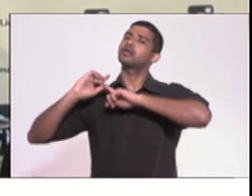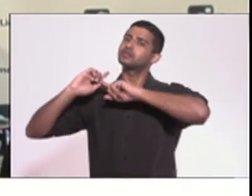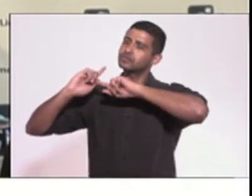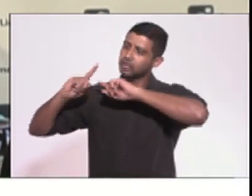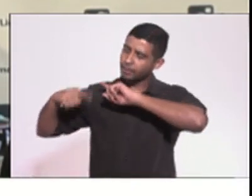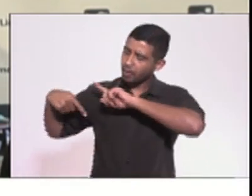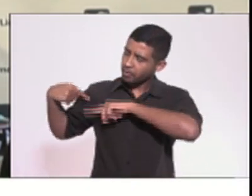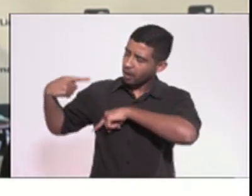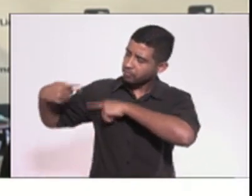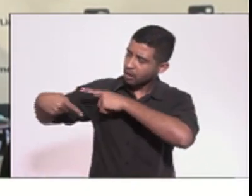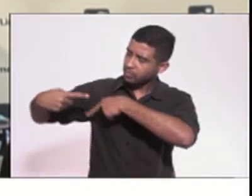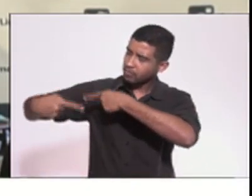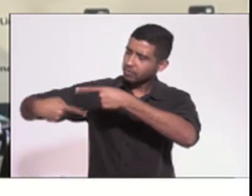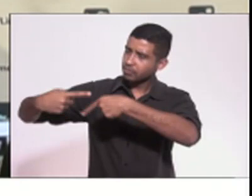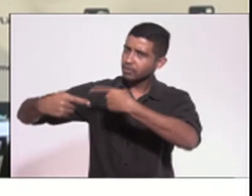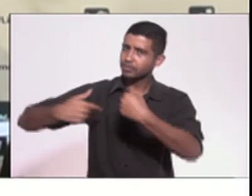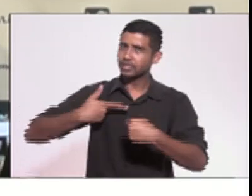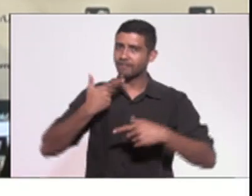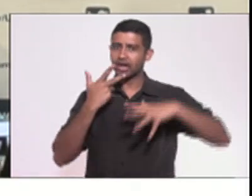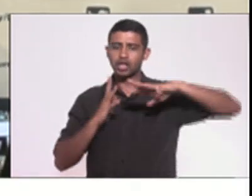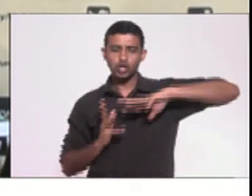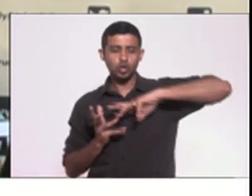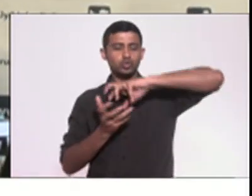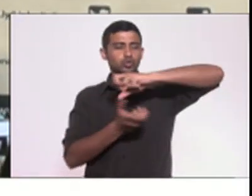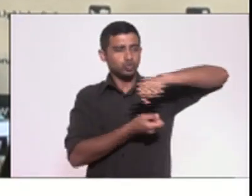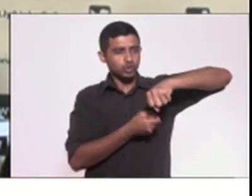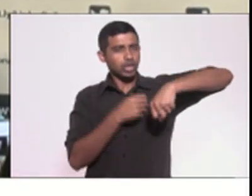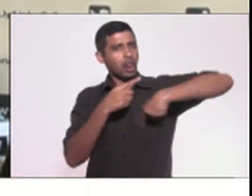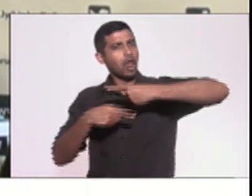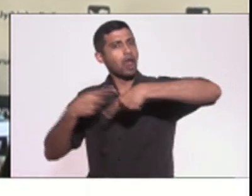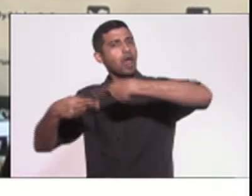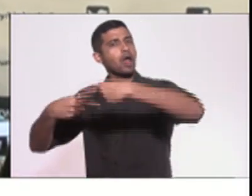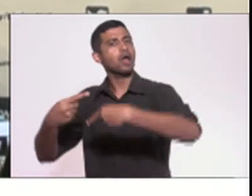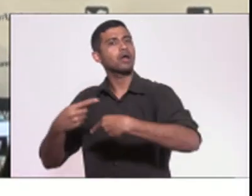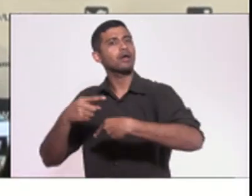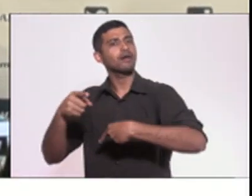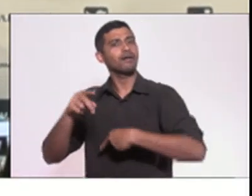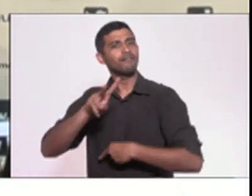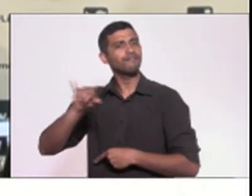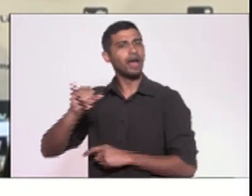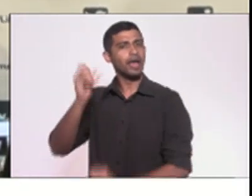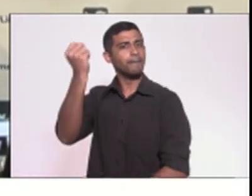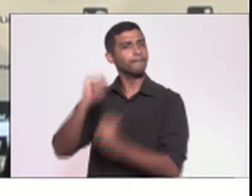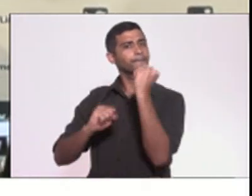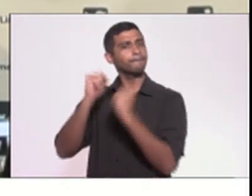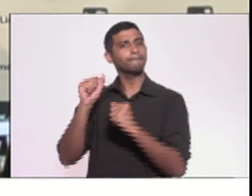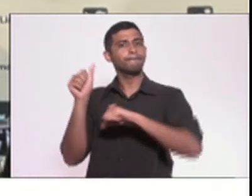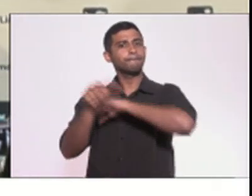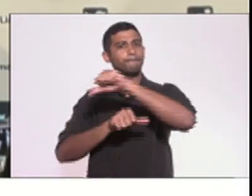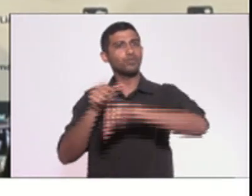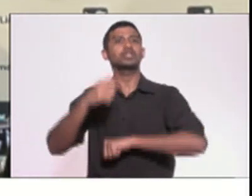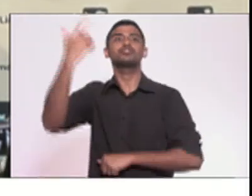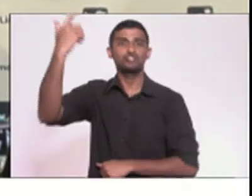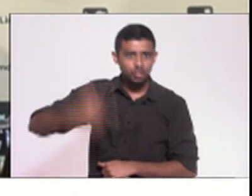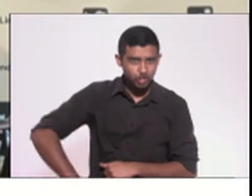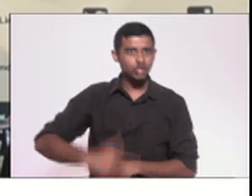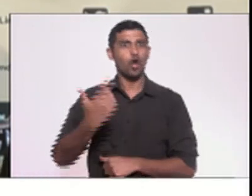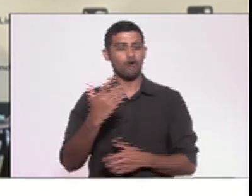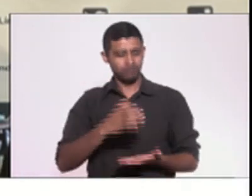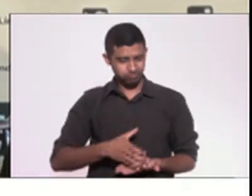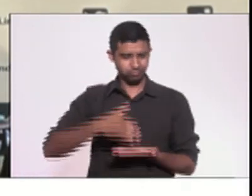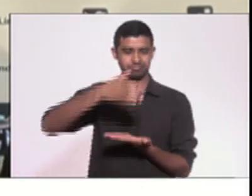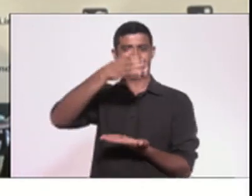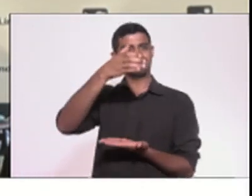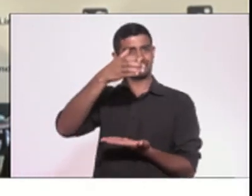continuidade ao ciclo fechado da sustentabilidade das embalagens de PET, ele vai para a indústria de transformação, que transforma em embalagem outra vez, e volta ao seu